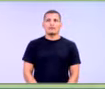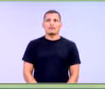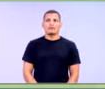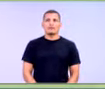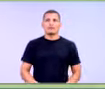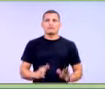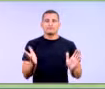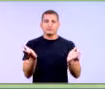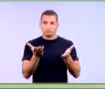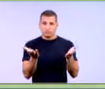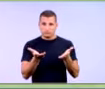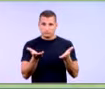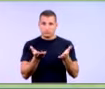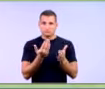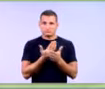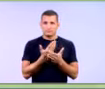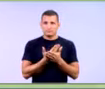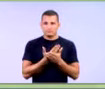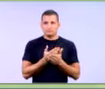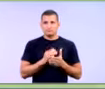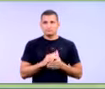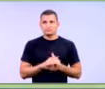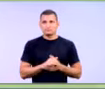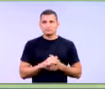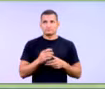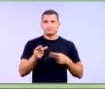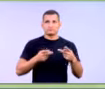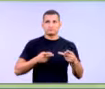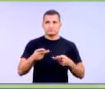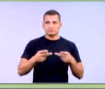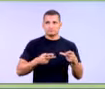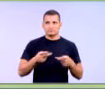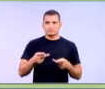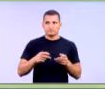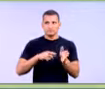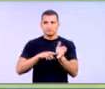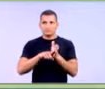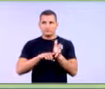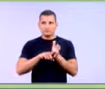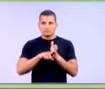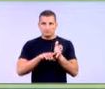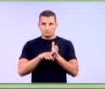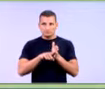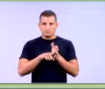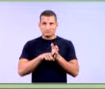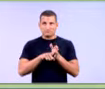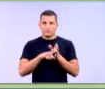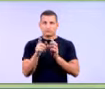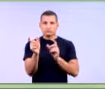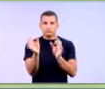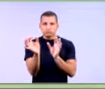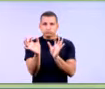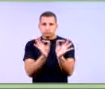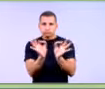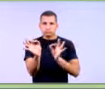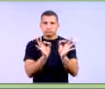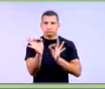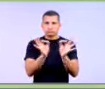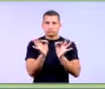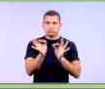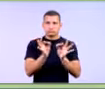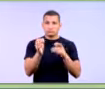Hoje falaremos sobre projeto de pesquisa, a estruturação do projeto de pesquisa,